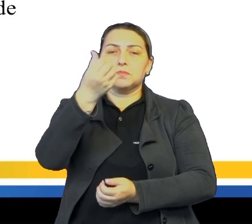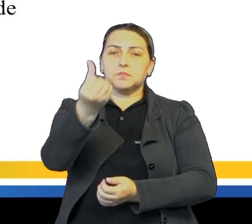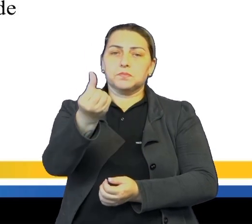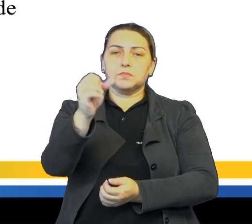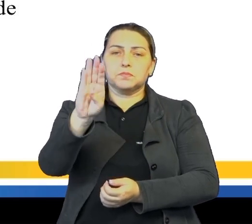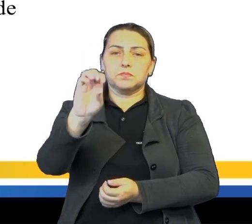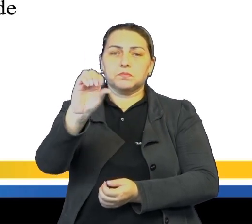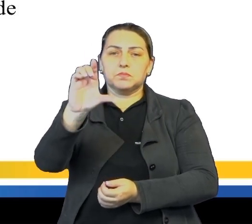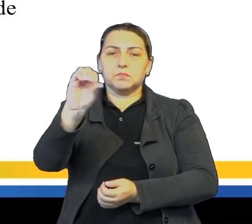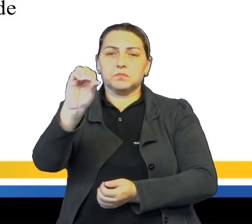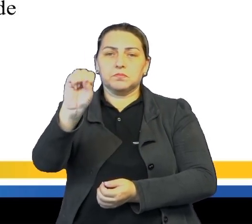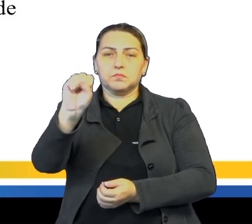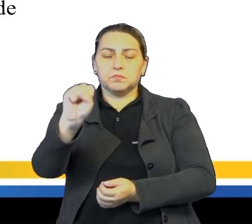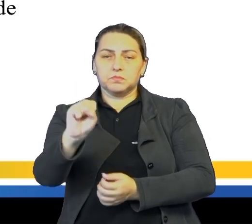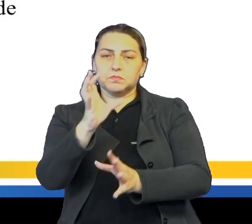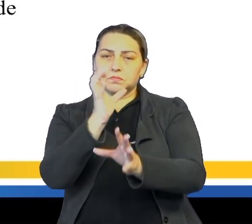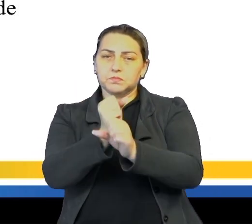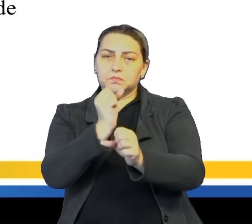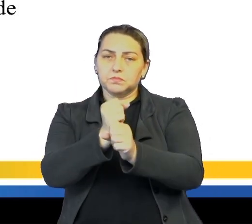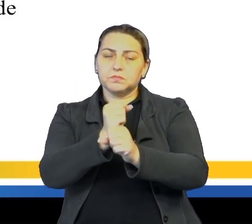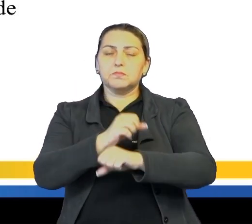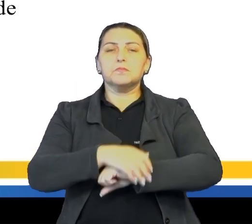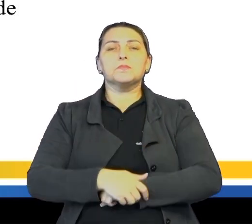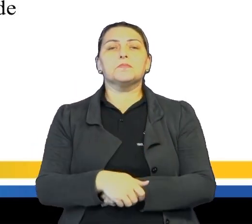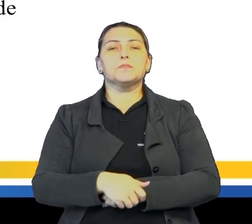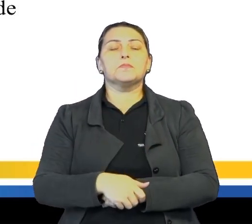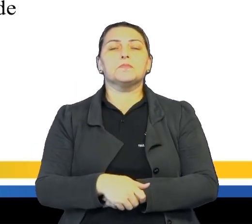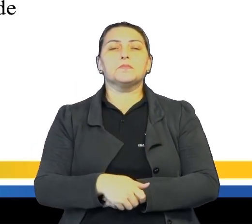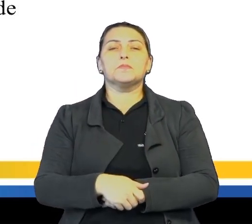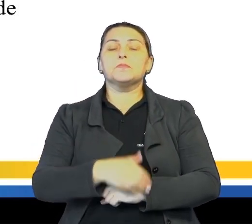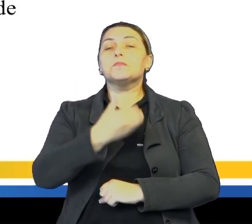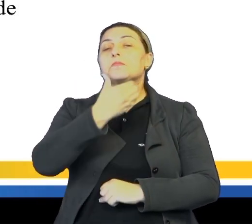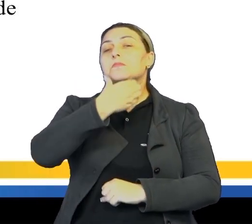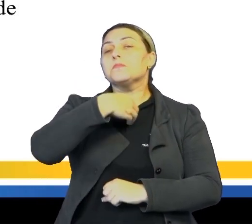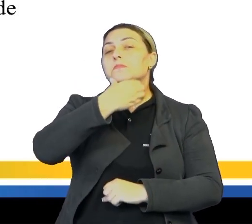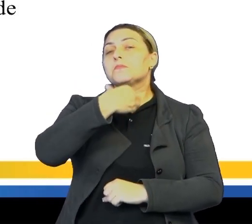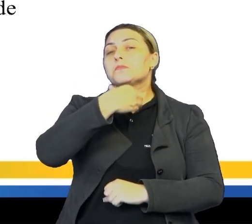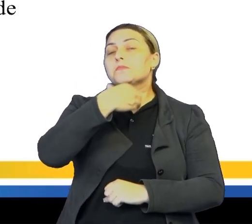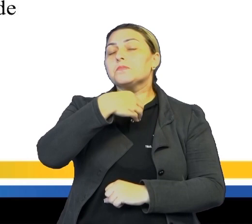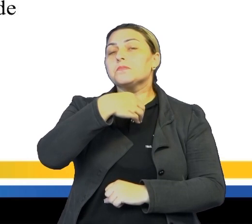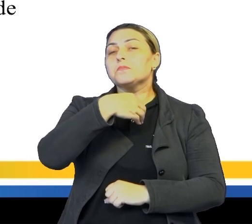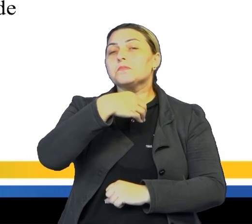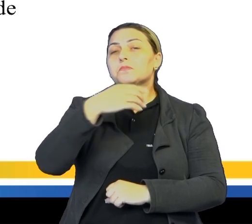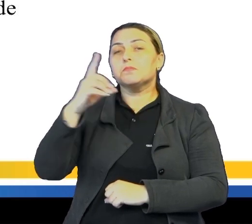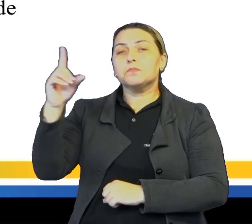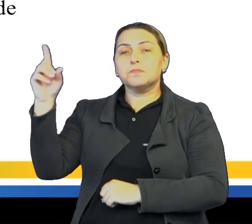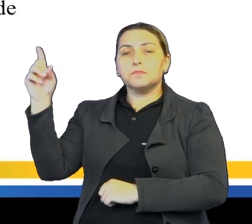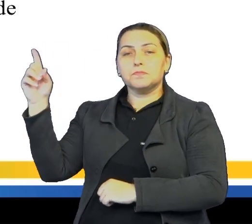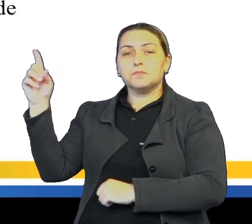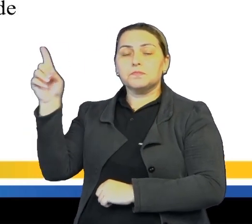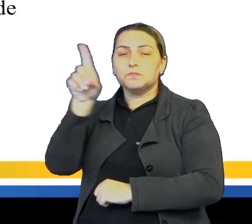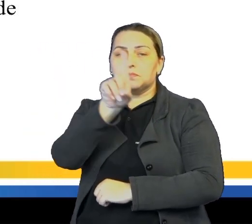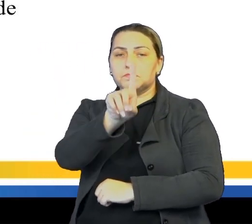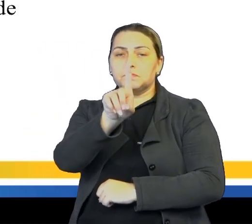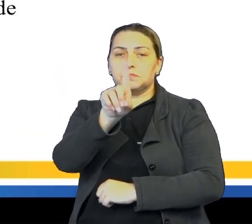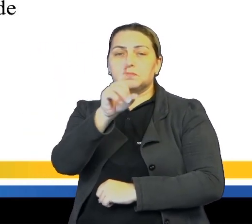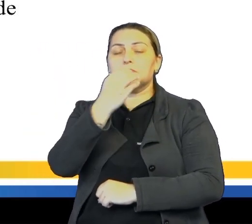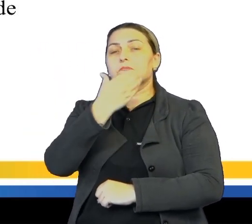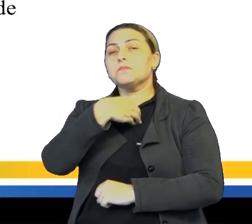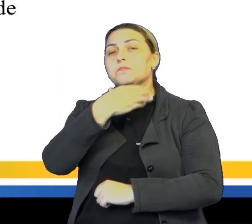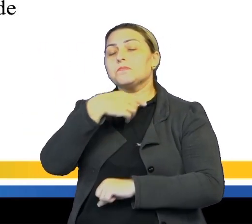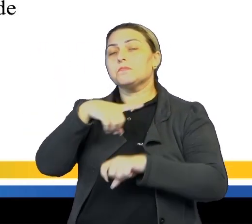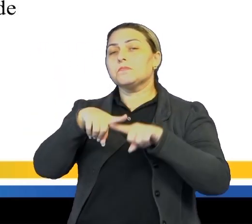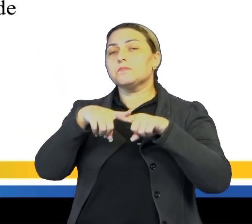seis bolos no total assim como a maçã como eu coloquei aí para vocês eu tenho uma maçã